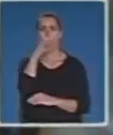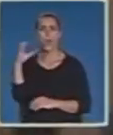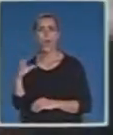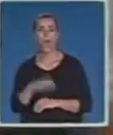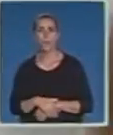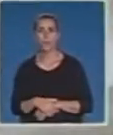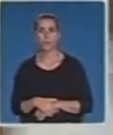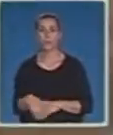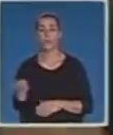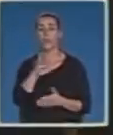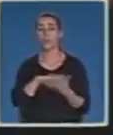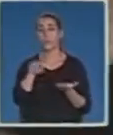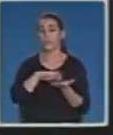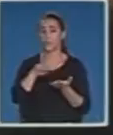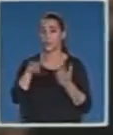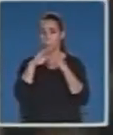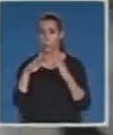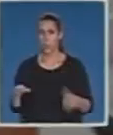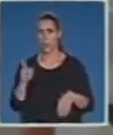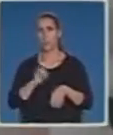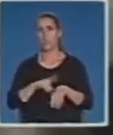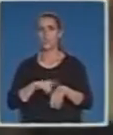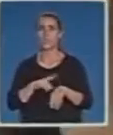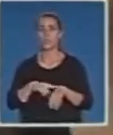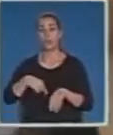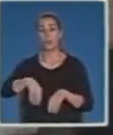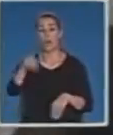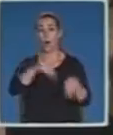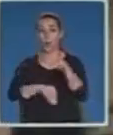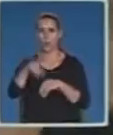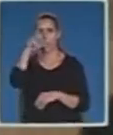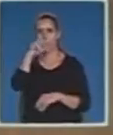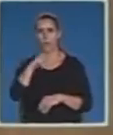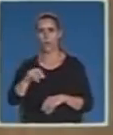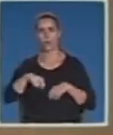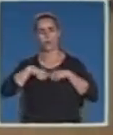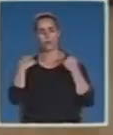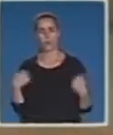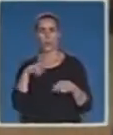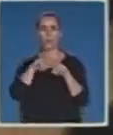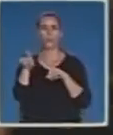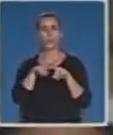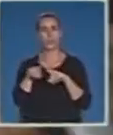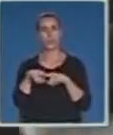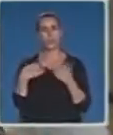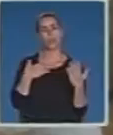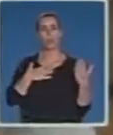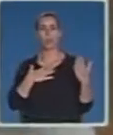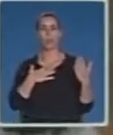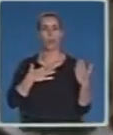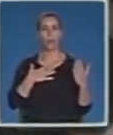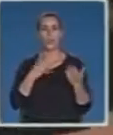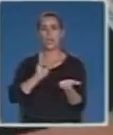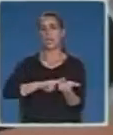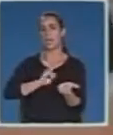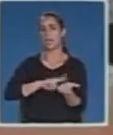Sem arruadas no Pico e já em tempo de descontos para ir às urnas, Freitas tira a farda de político para um pé de dança ao